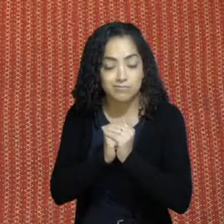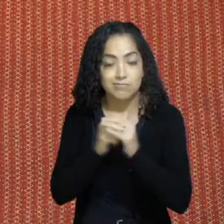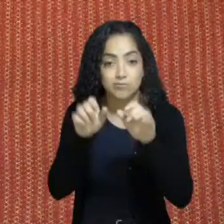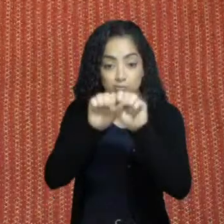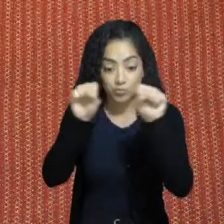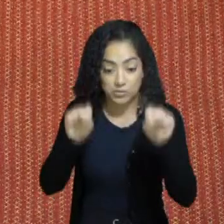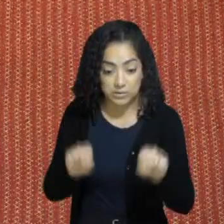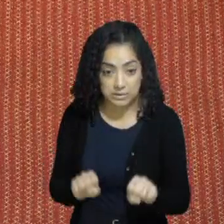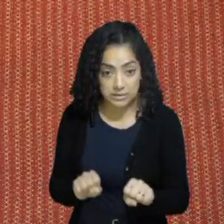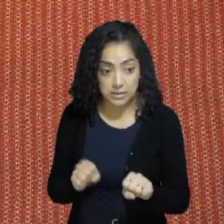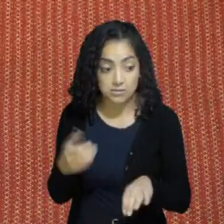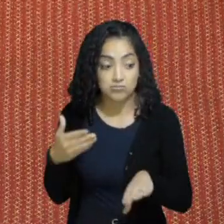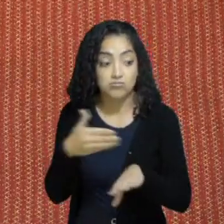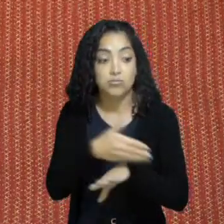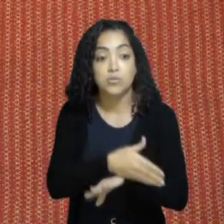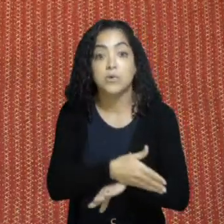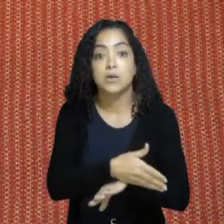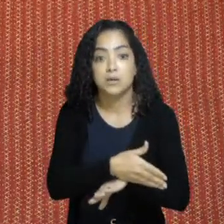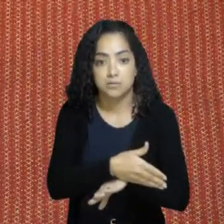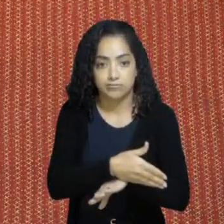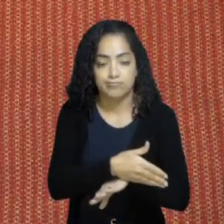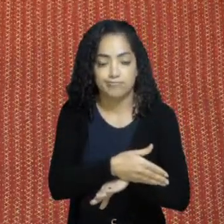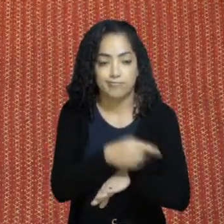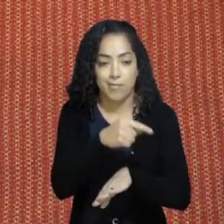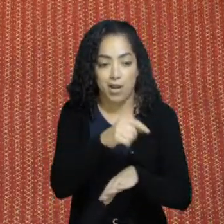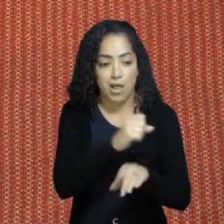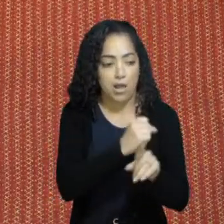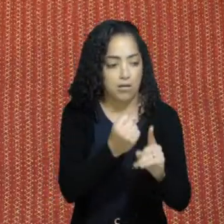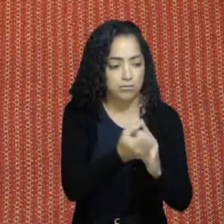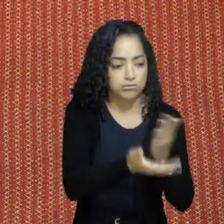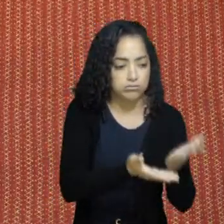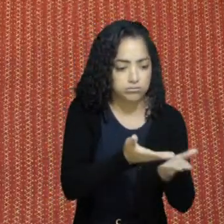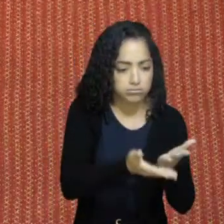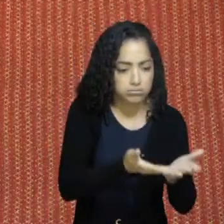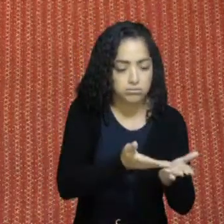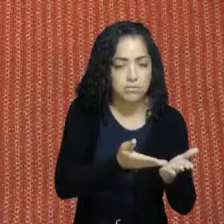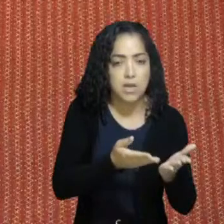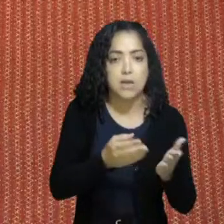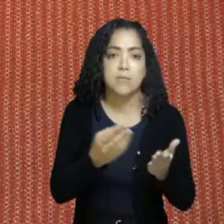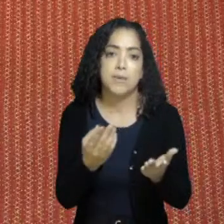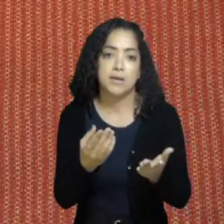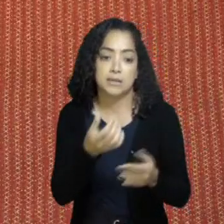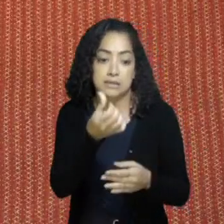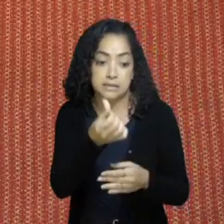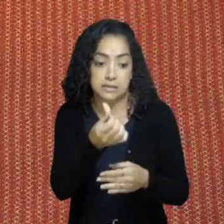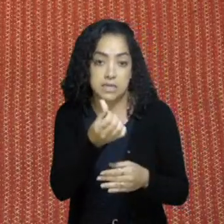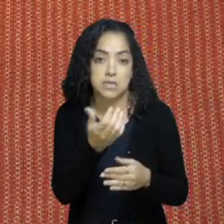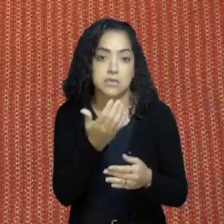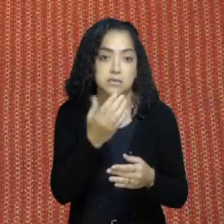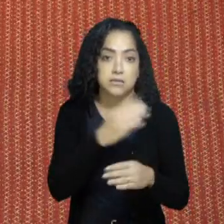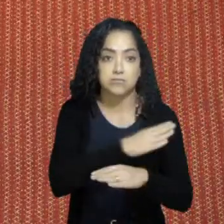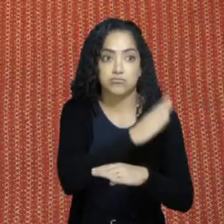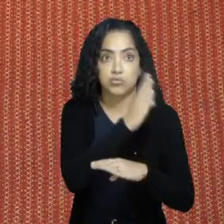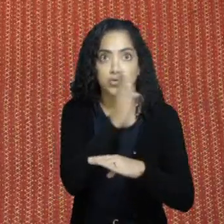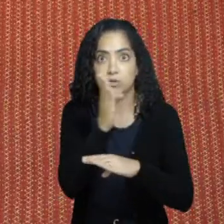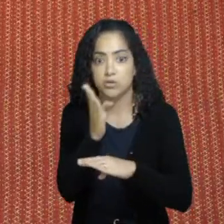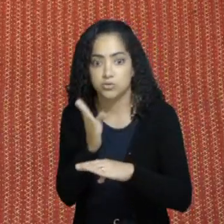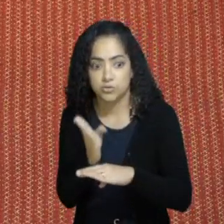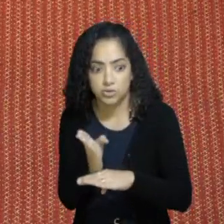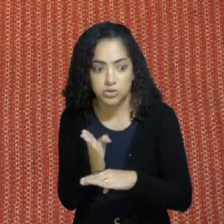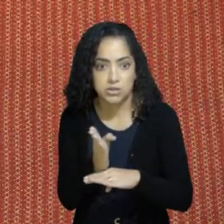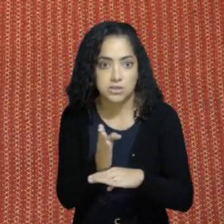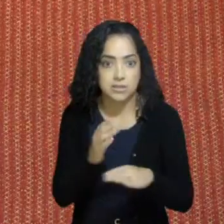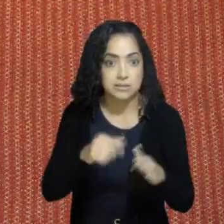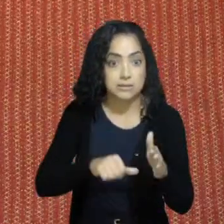sócio-educativo para que ele tenha seis refeições para que ele consiga acessar a educação e